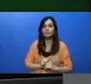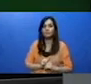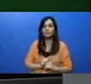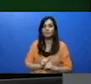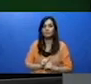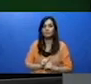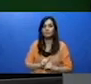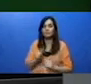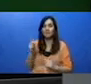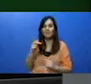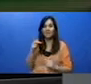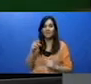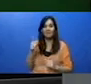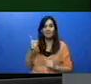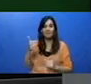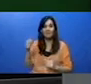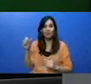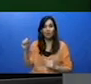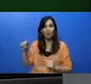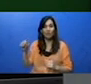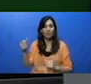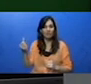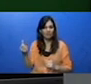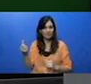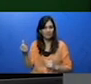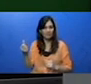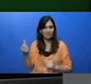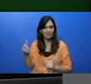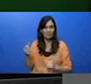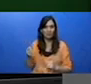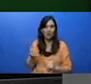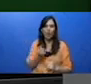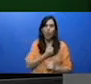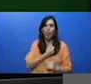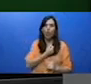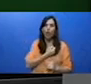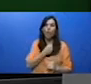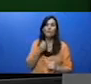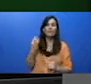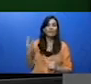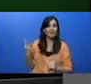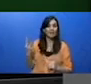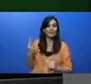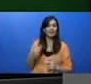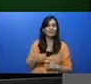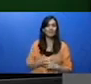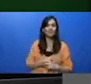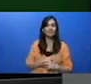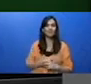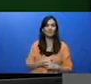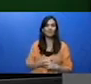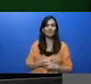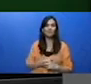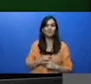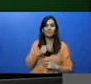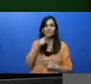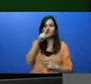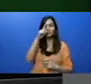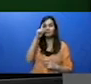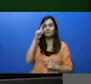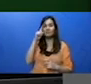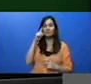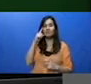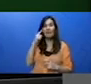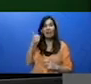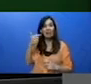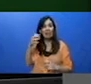Na página 196 ainda, número 3. Olha lá, uma outra situação para resolvermos. Na